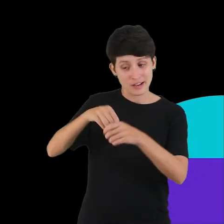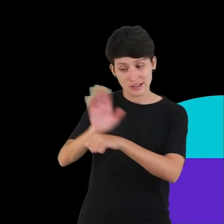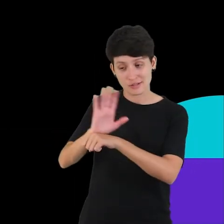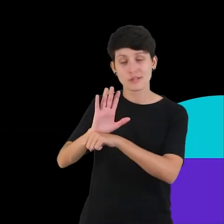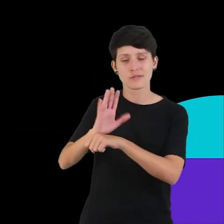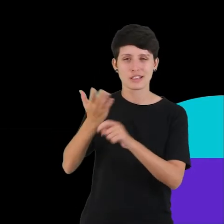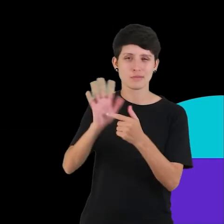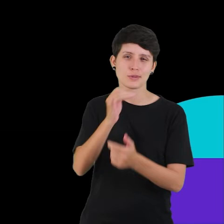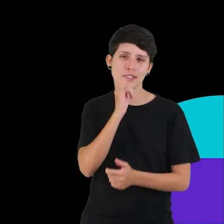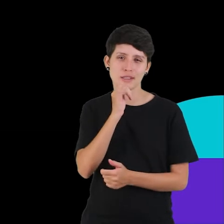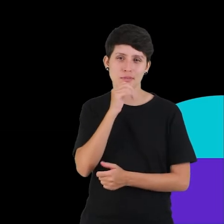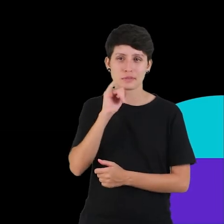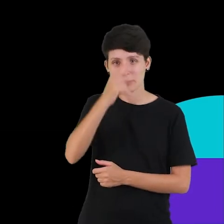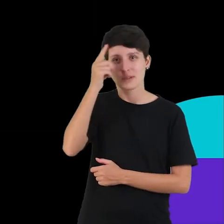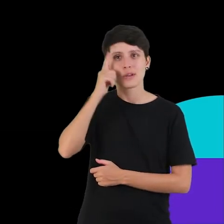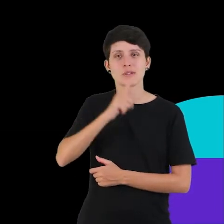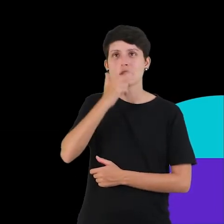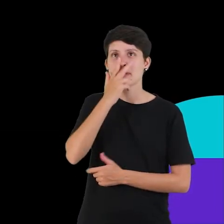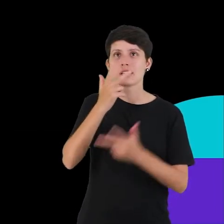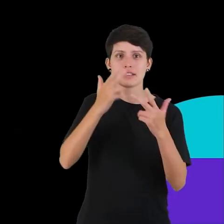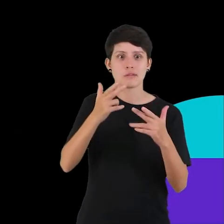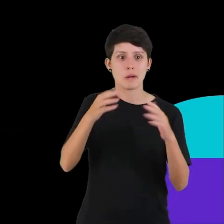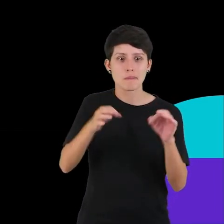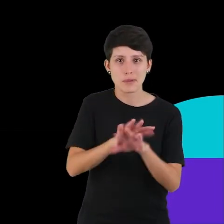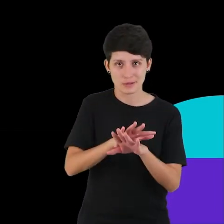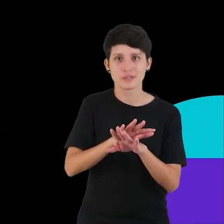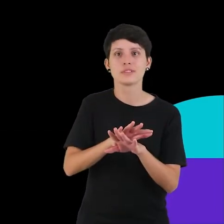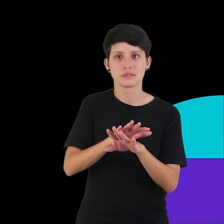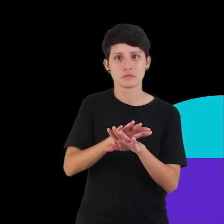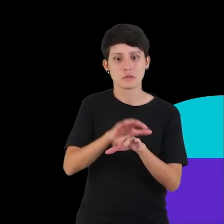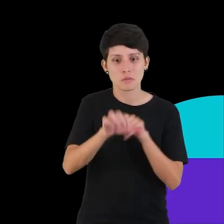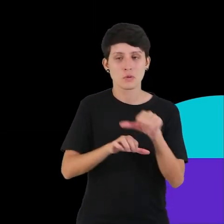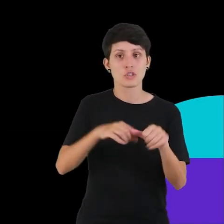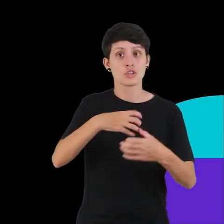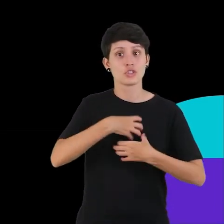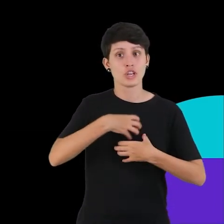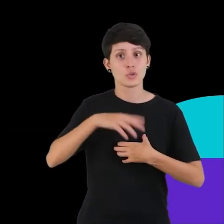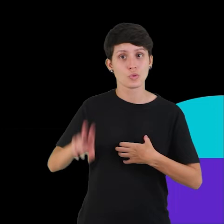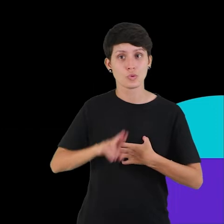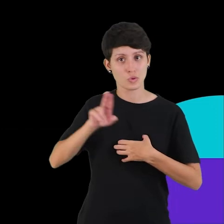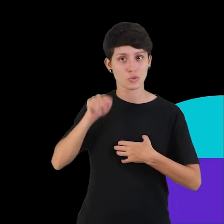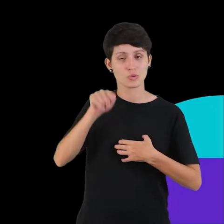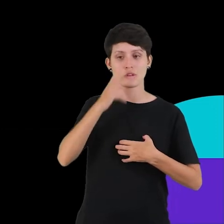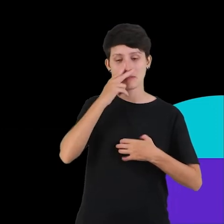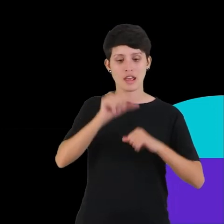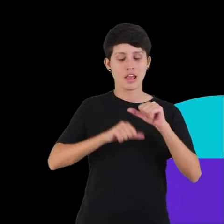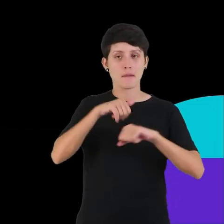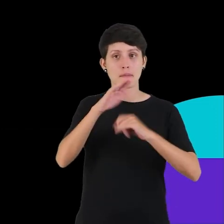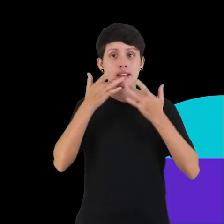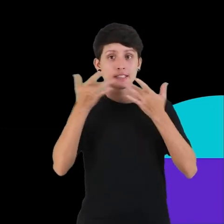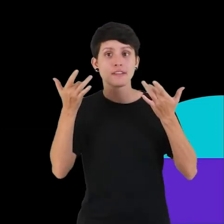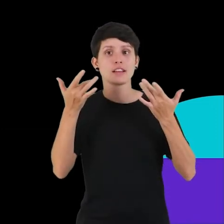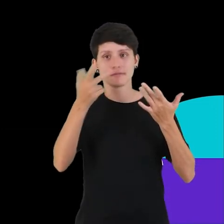Aí, beleza. Então, agora vou para a próxima pergunta. Para quem não apareceu, é só atualizar a página. Mas queria